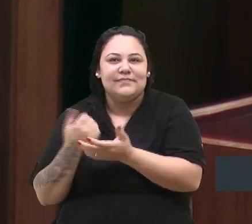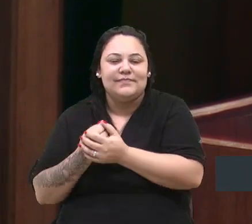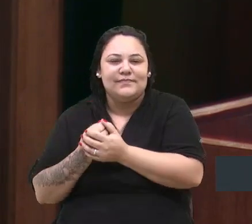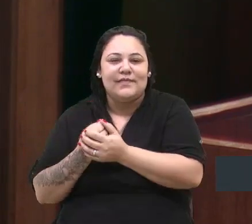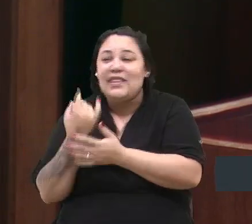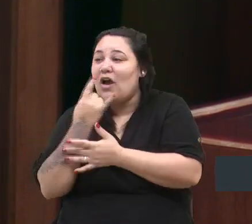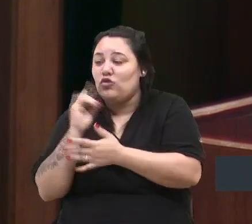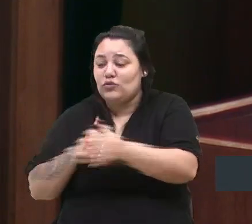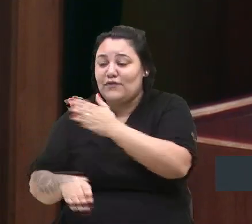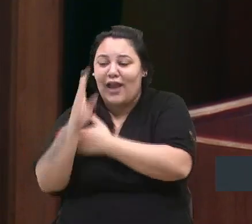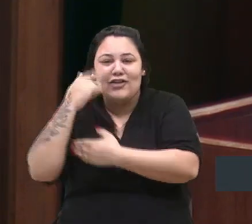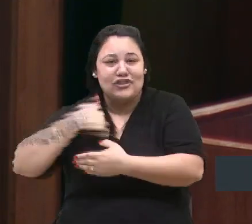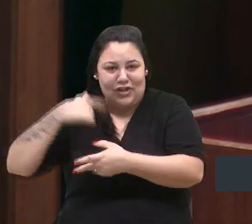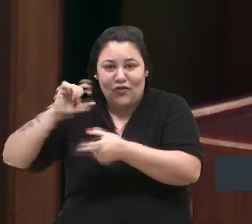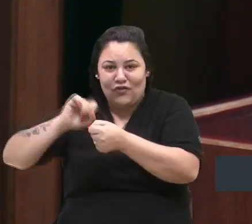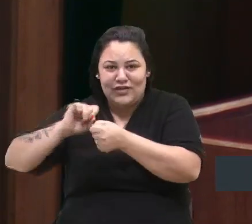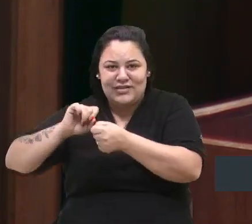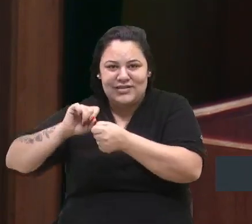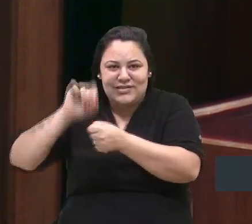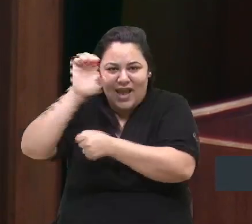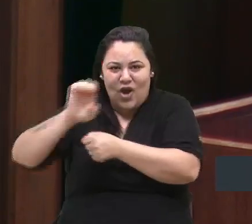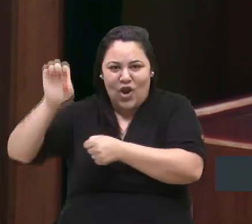última viagem que fiz como